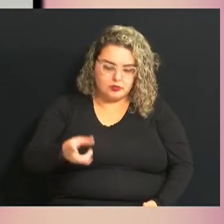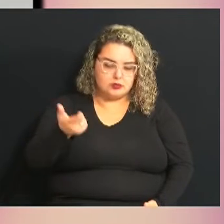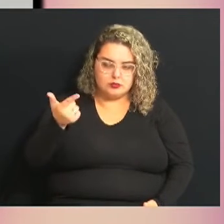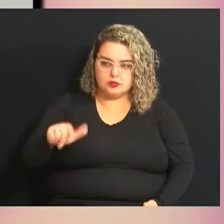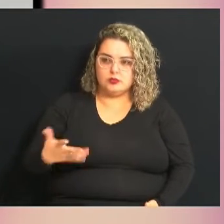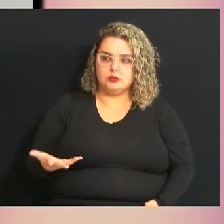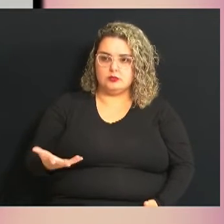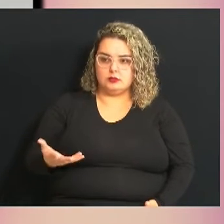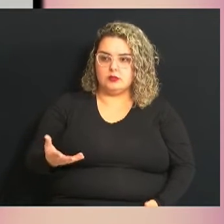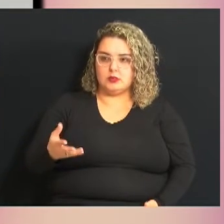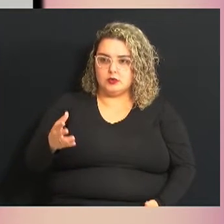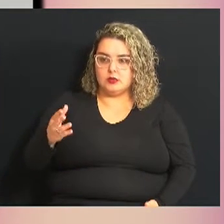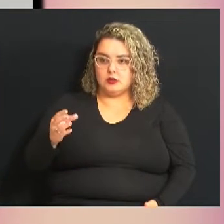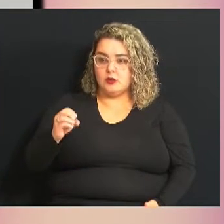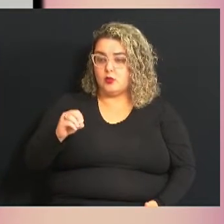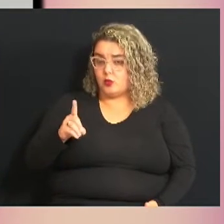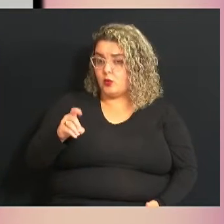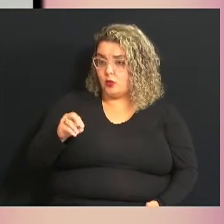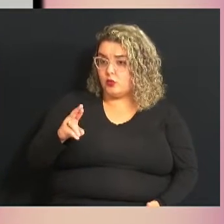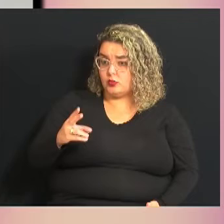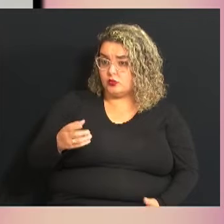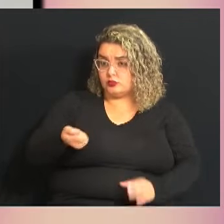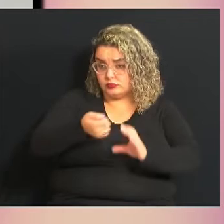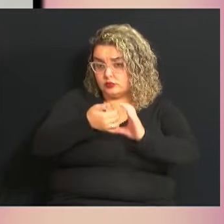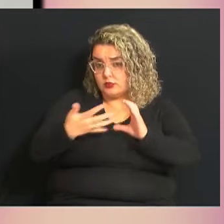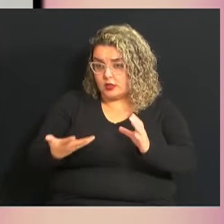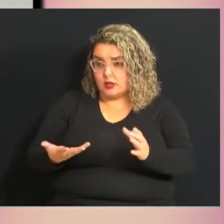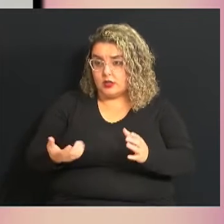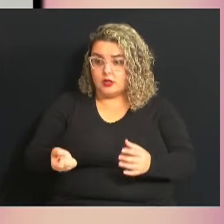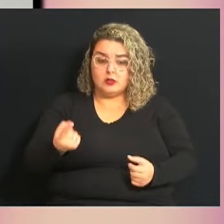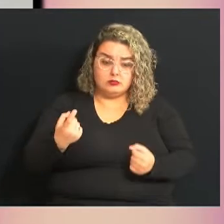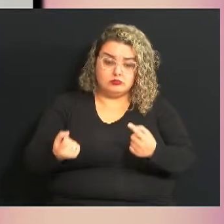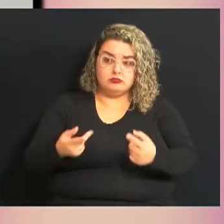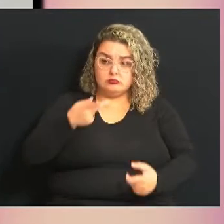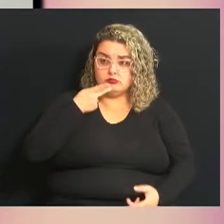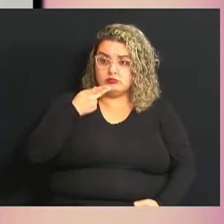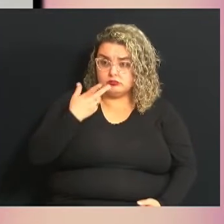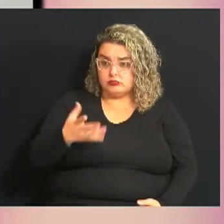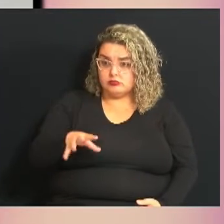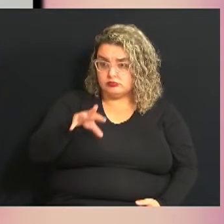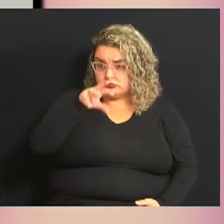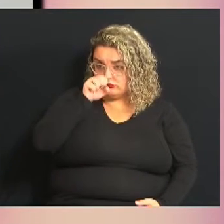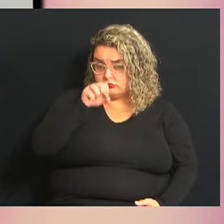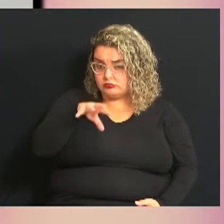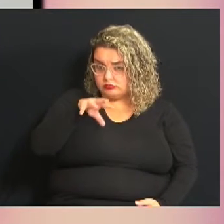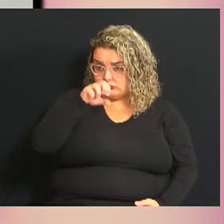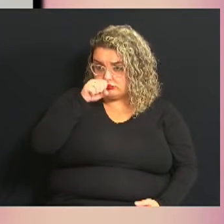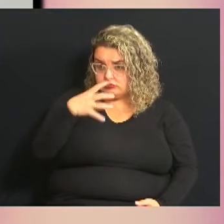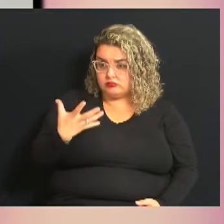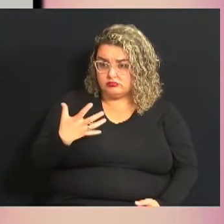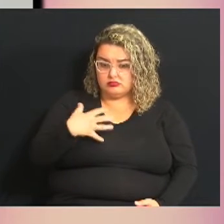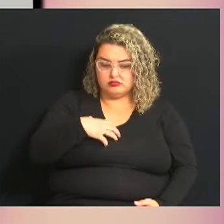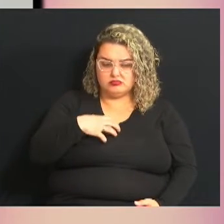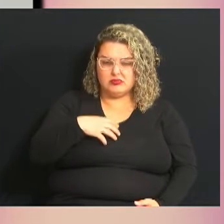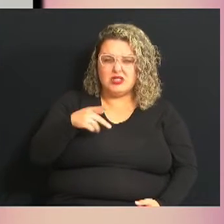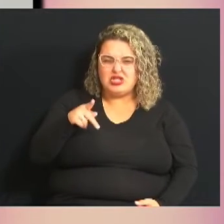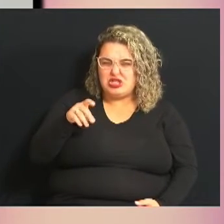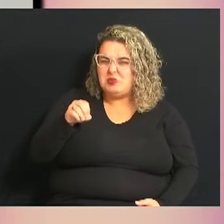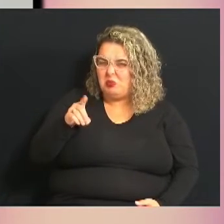gerar até um odor mesmo, né, característico, né, algumas pessoas relatam até o cheiro de aquela sensação de podre mesmo,